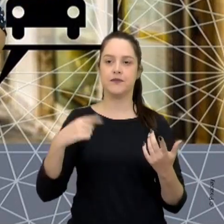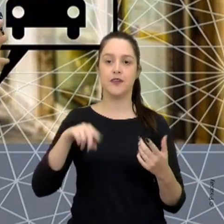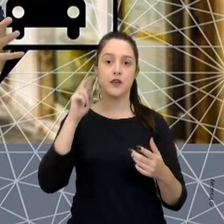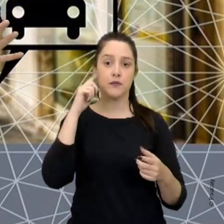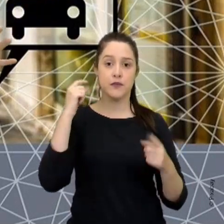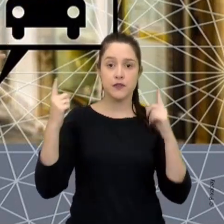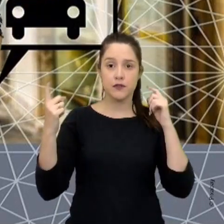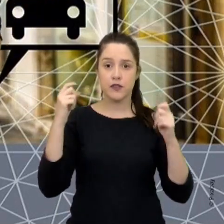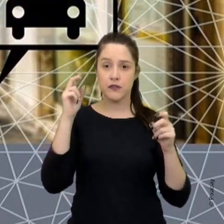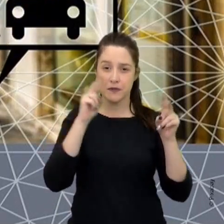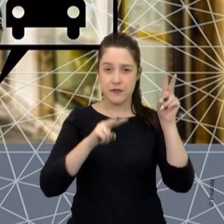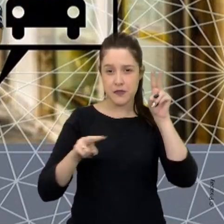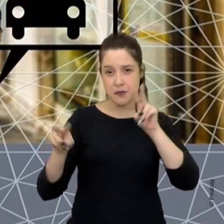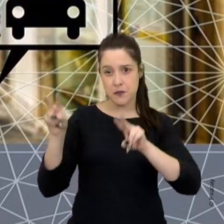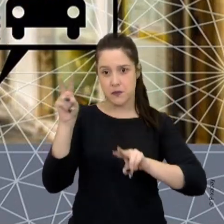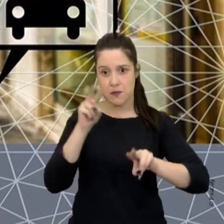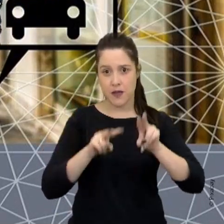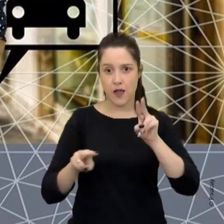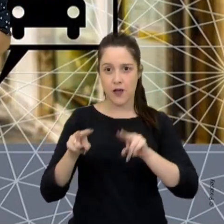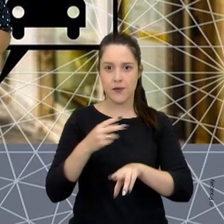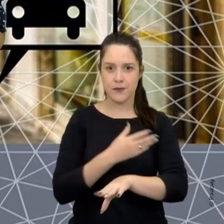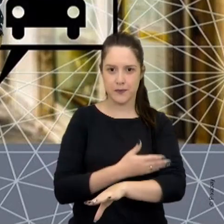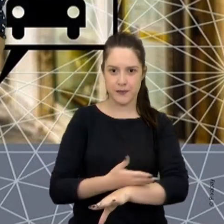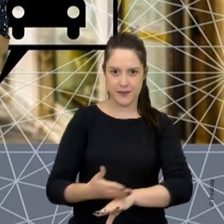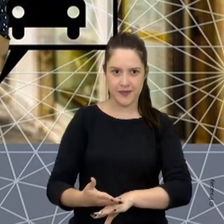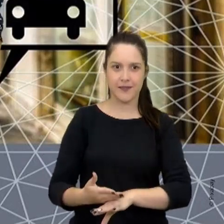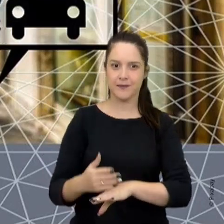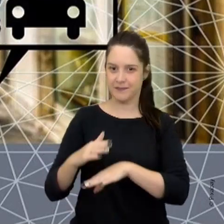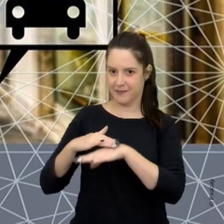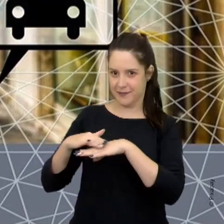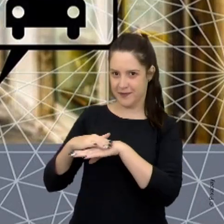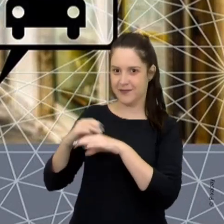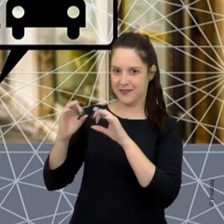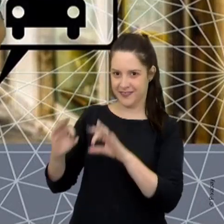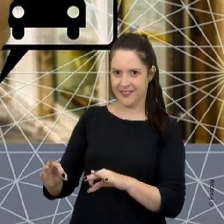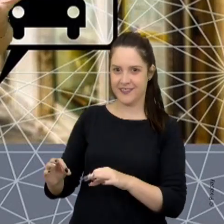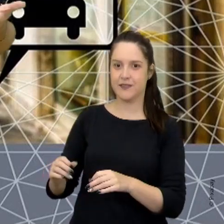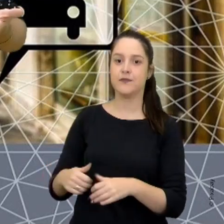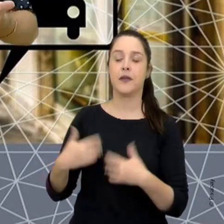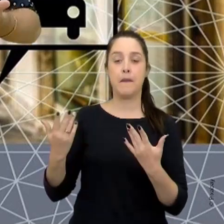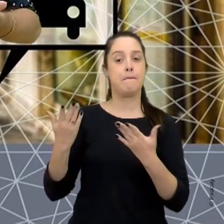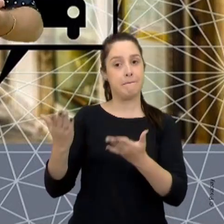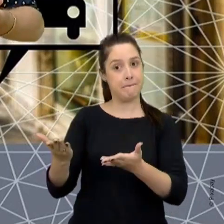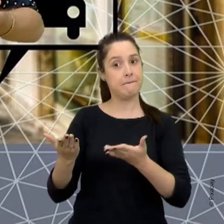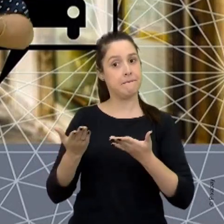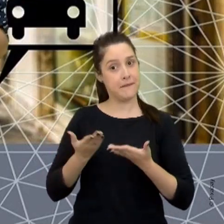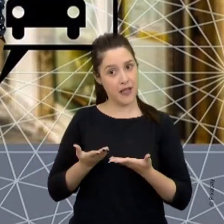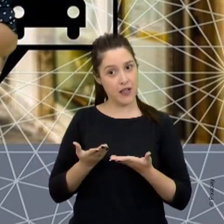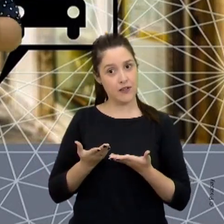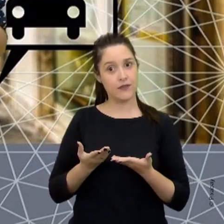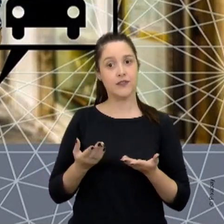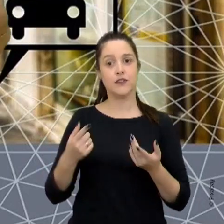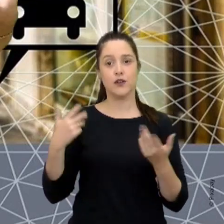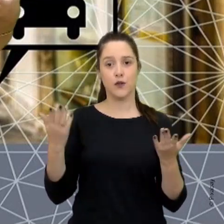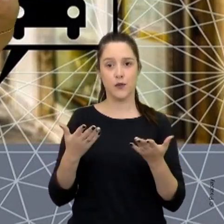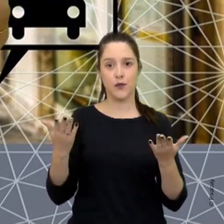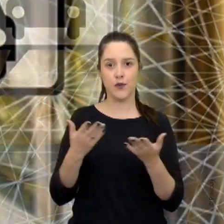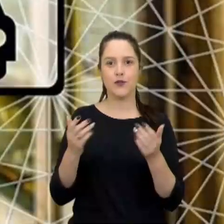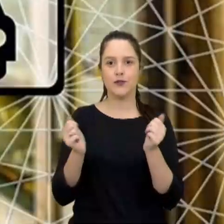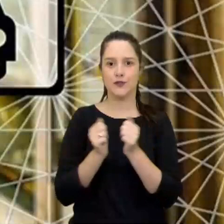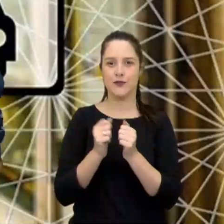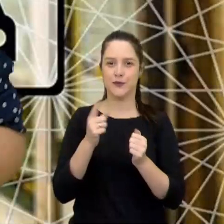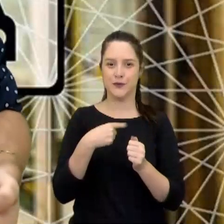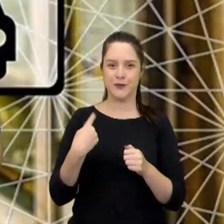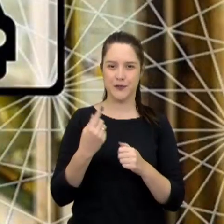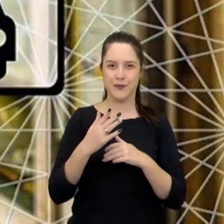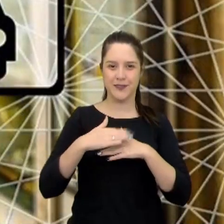gente começar a conversar com esse universo, né, Pro? Muito bem, muito bem. Então, olha só, bem-vindos. E o bem-vindo de hoje vem com a nossa querida Ana May Barbosa.